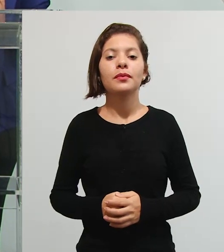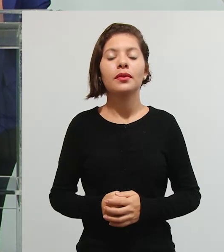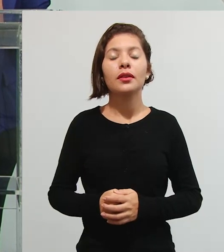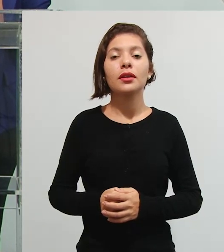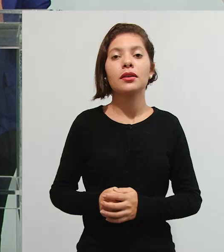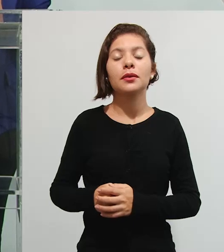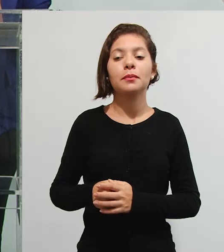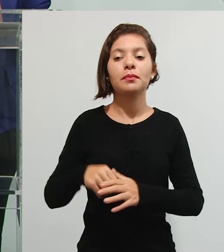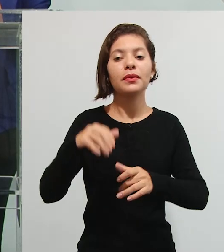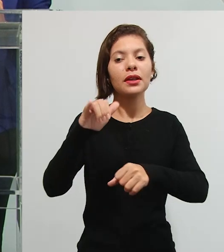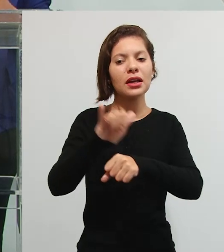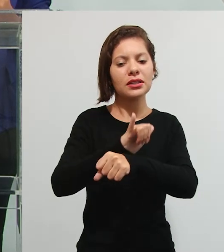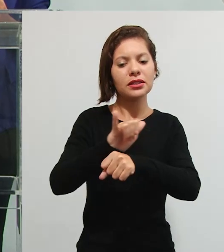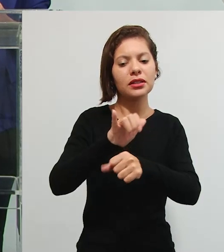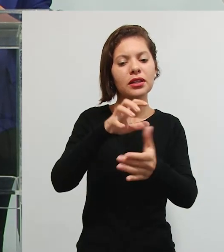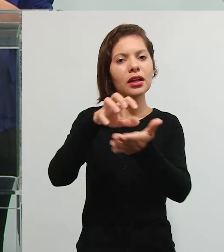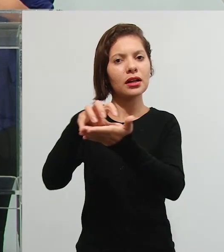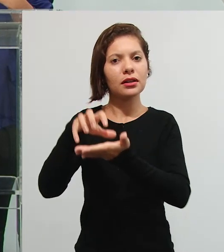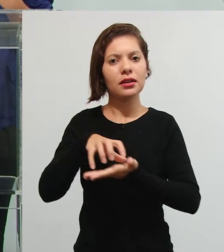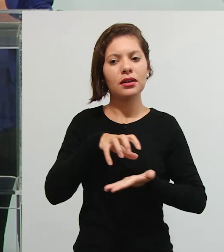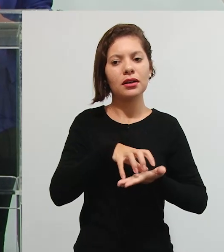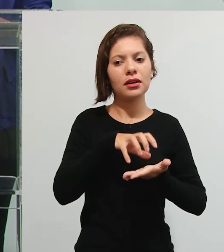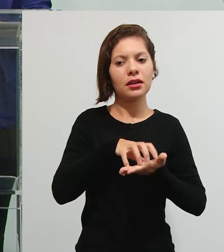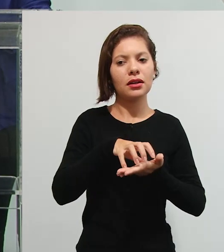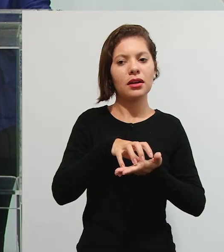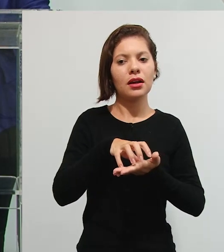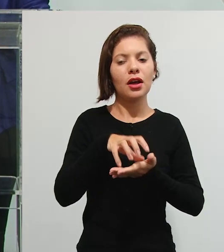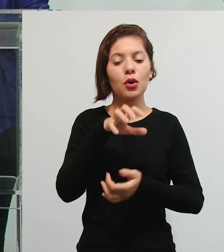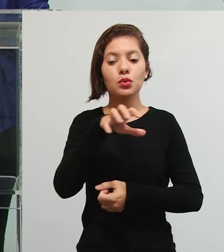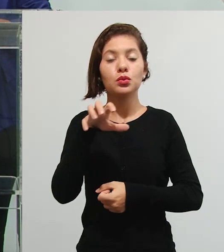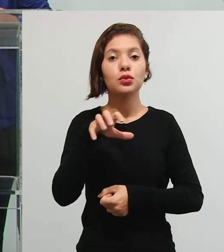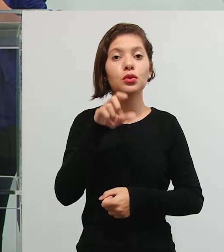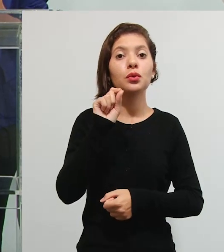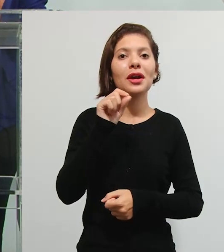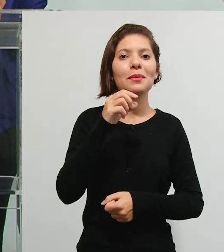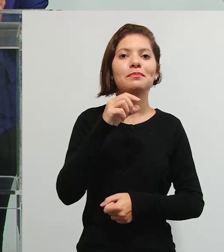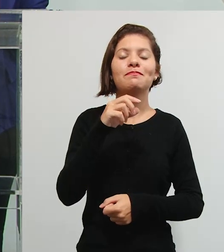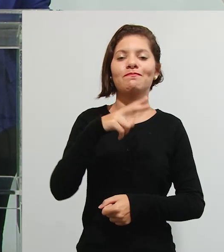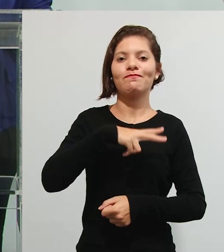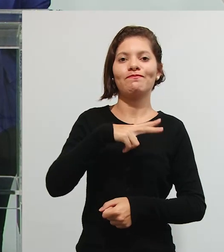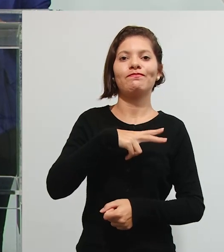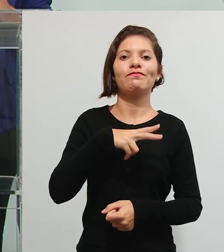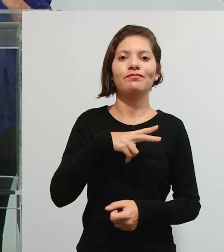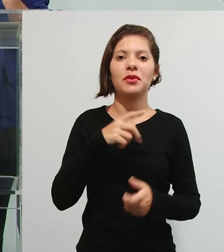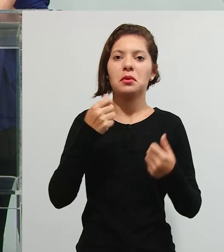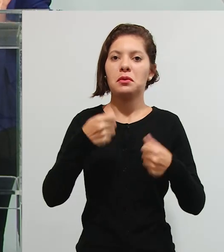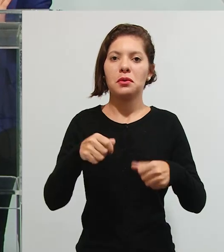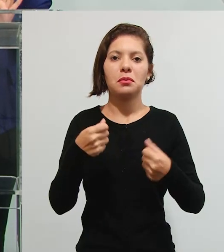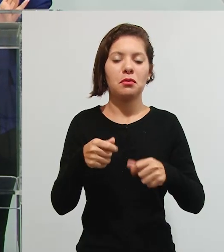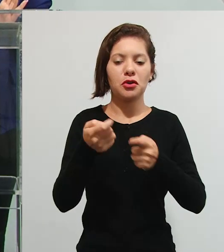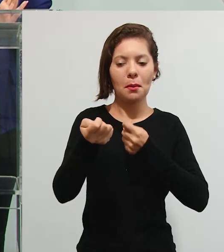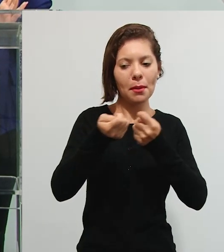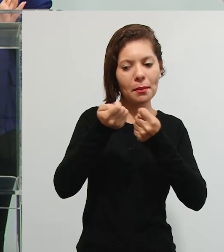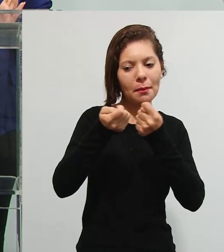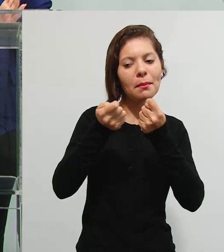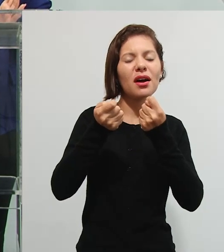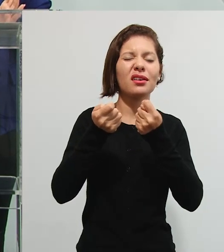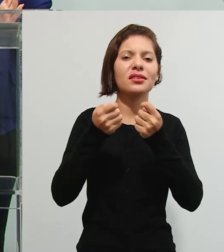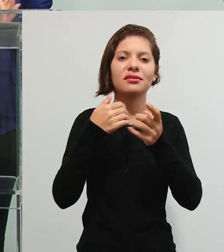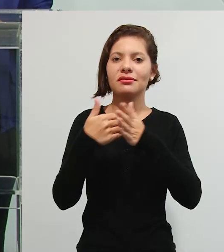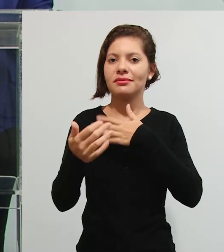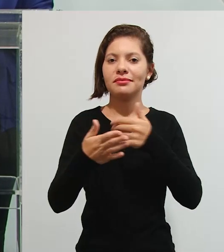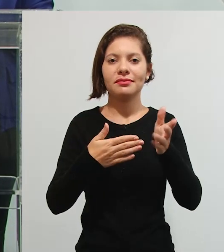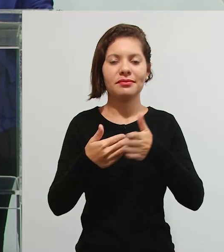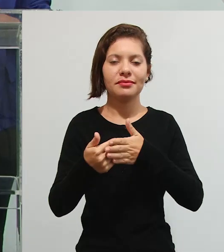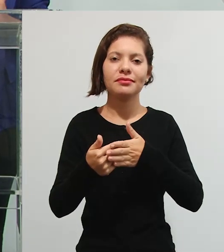áreas estratégicas ficam na mão do setor privado, que pode manipular da maneira que quiser